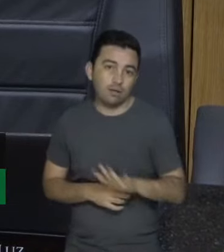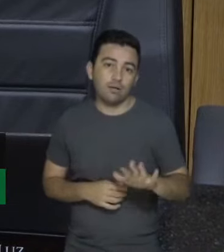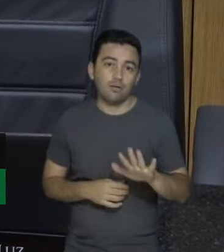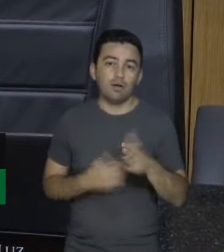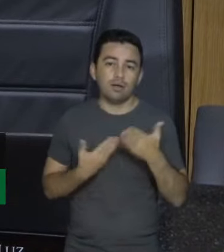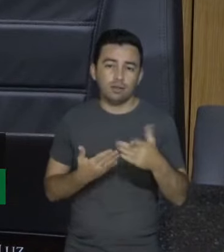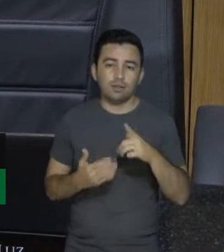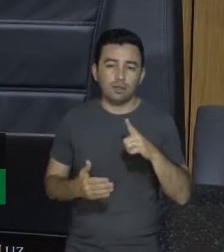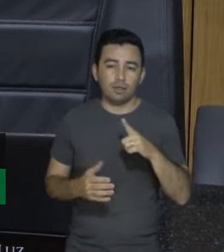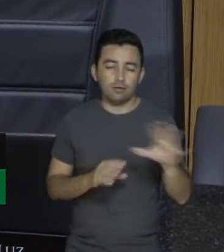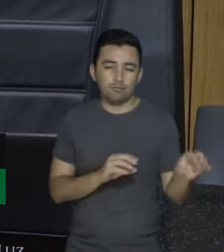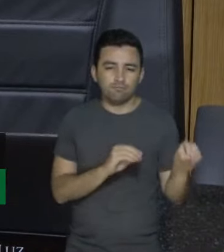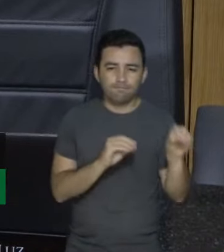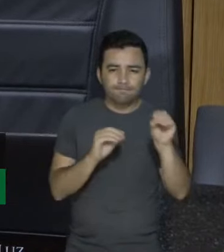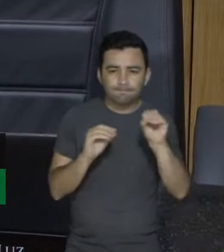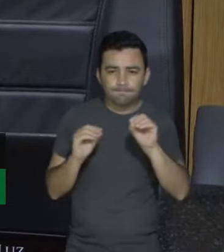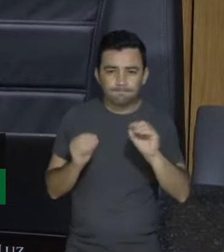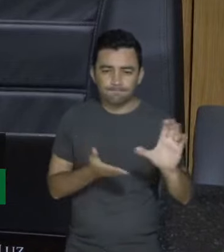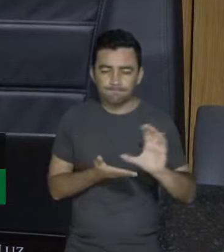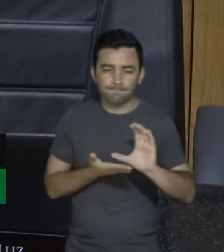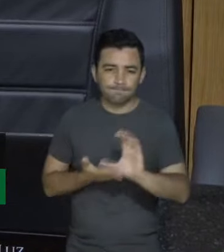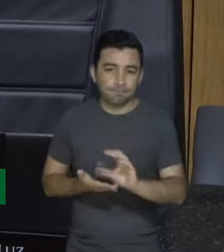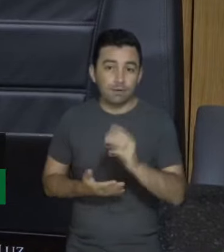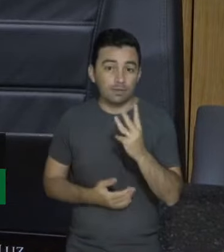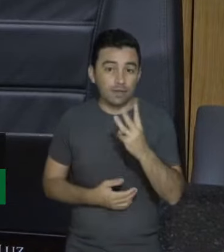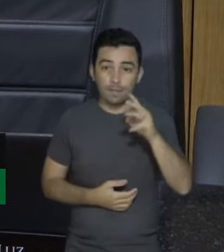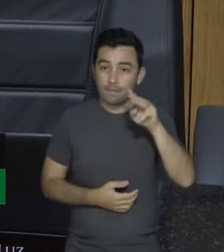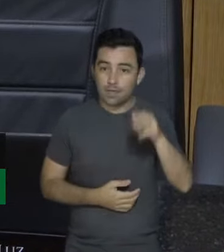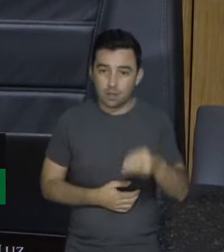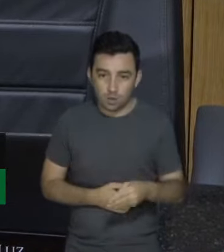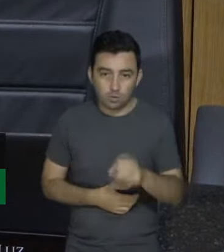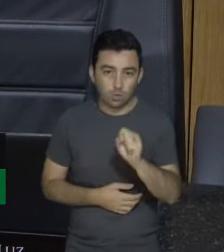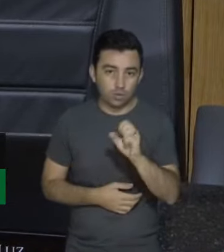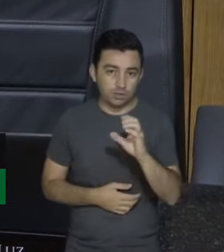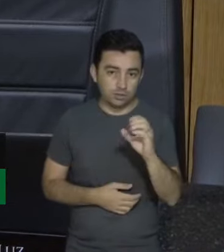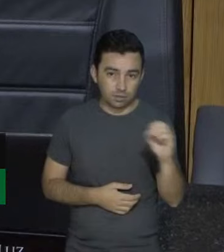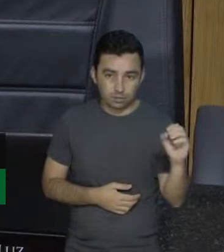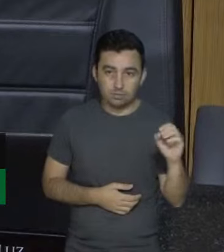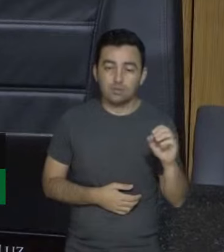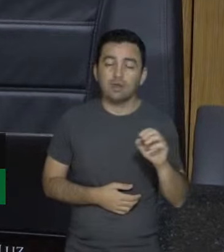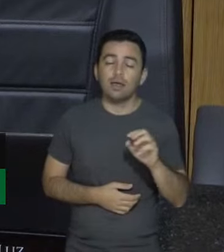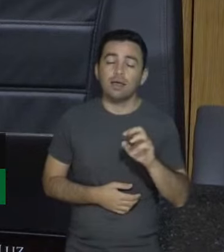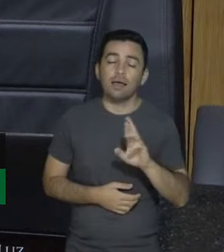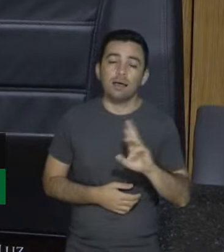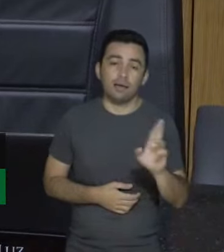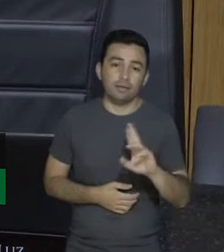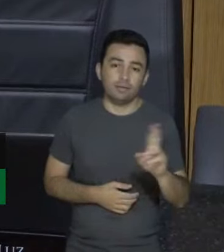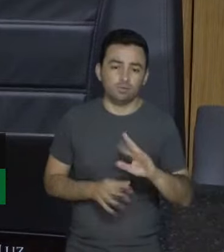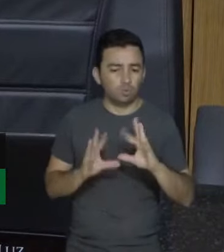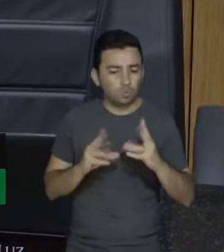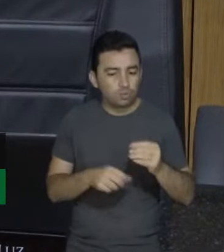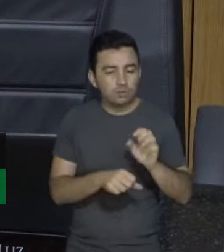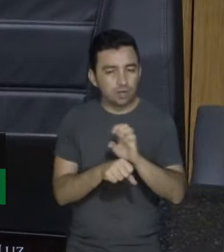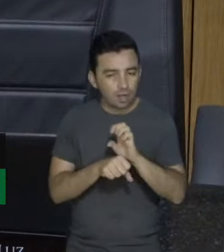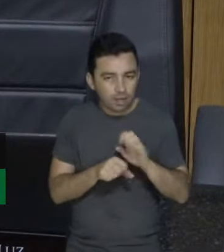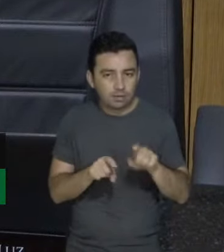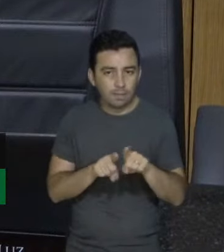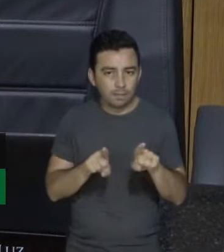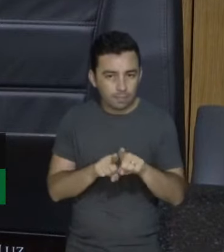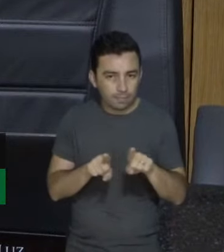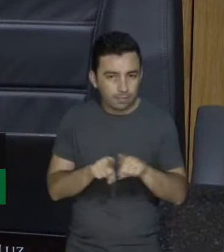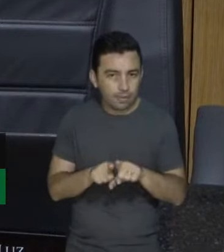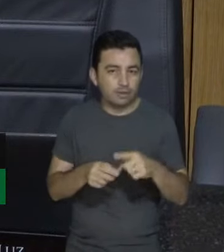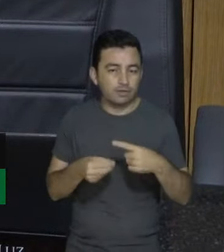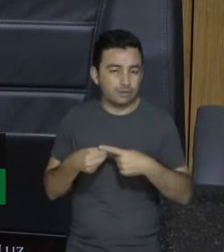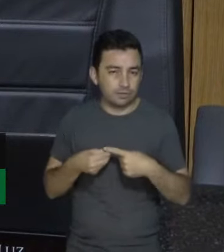transferência aproximada de 3 bilhões e 800 milhões para os estados e municípios E para isso é fundamental que